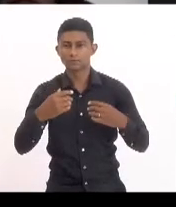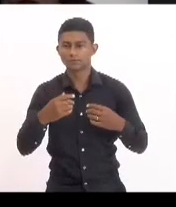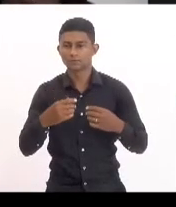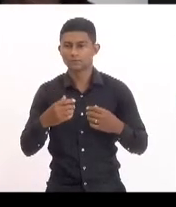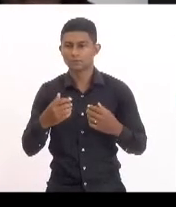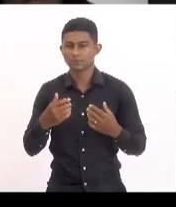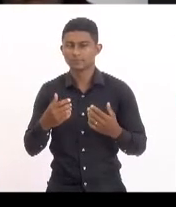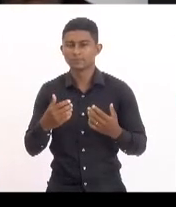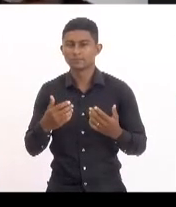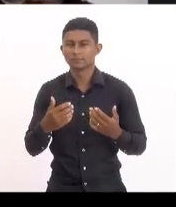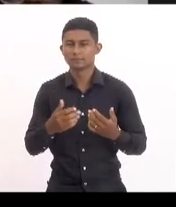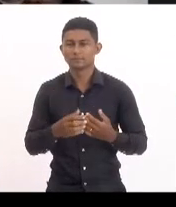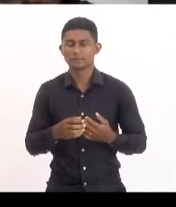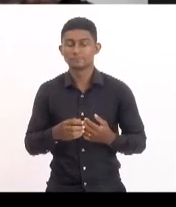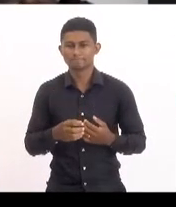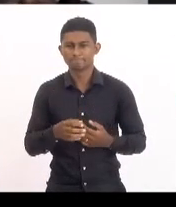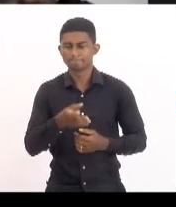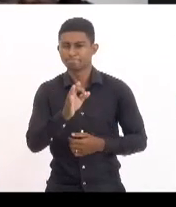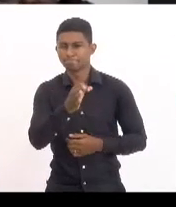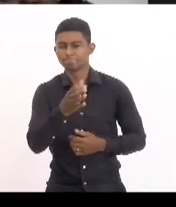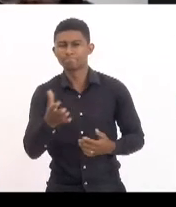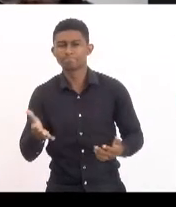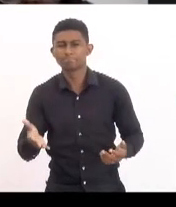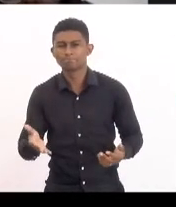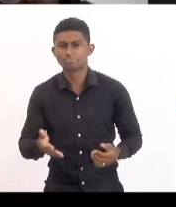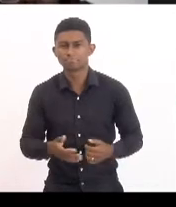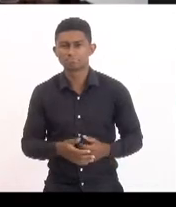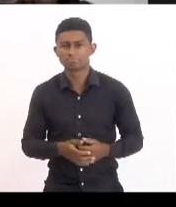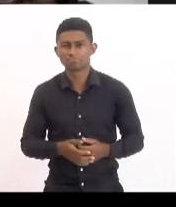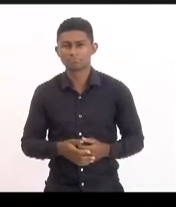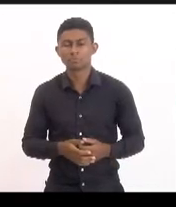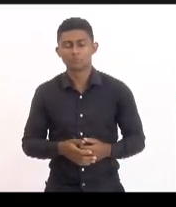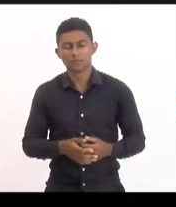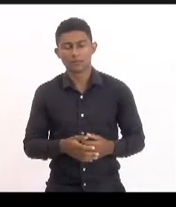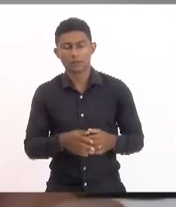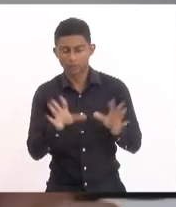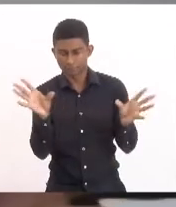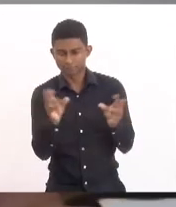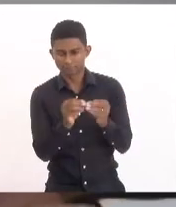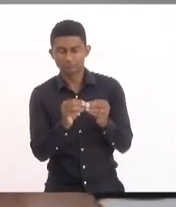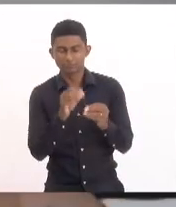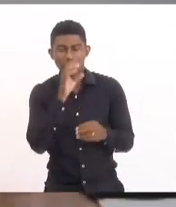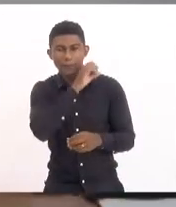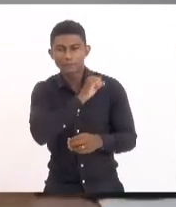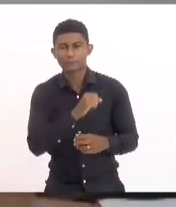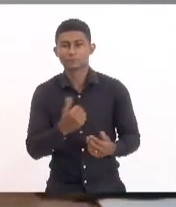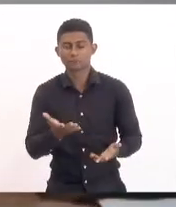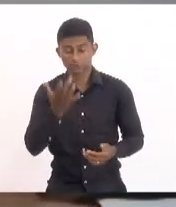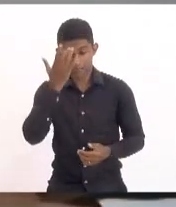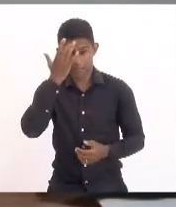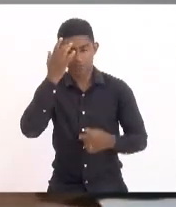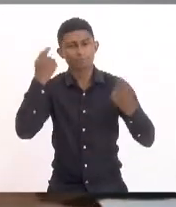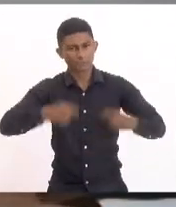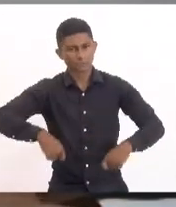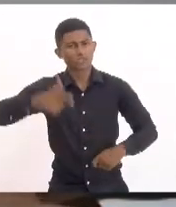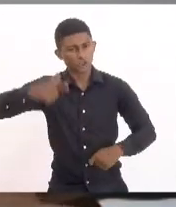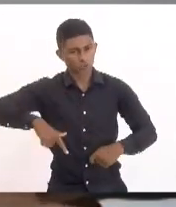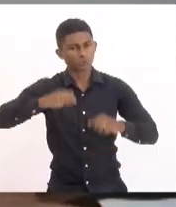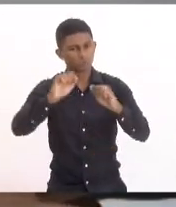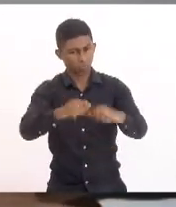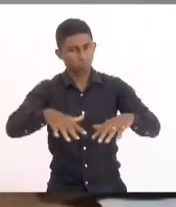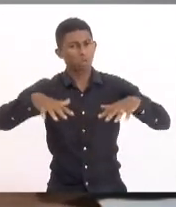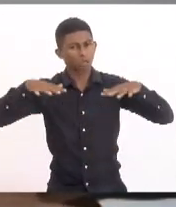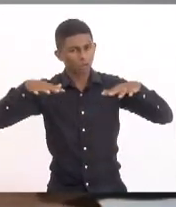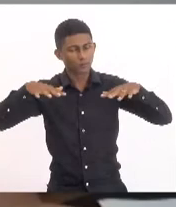aí caiu. Isso. Para concluir, ser bem objetivo, acho que uma audiência pública é importante.